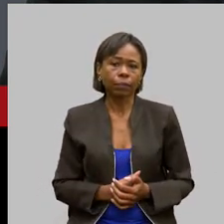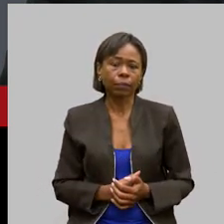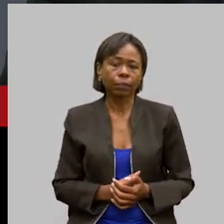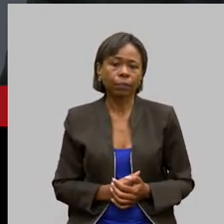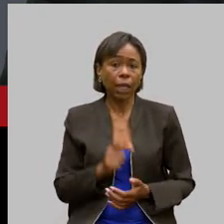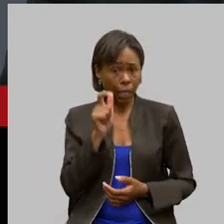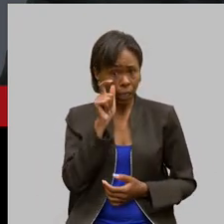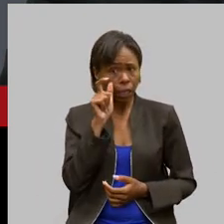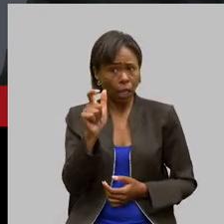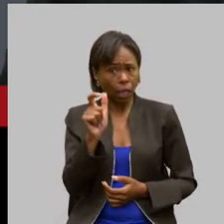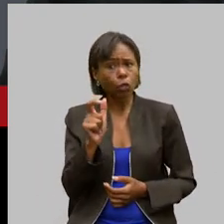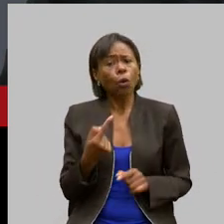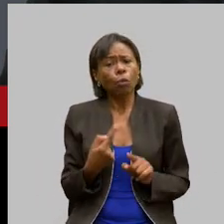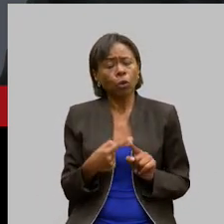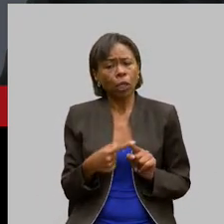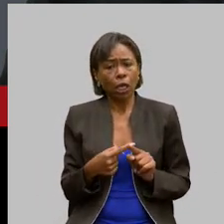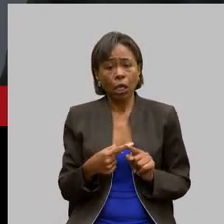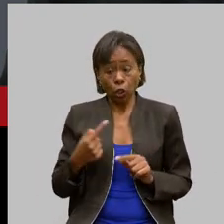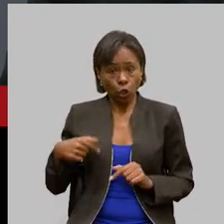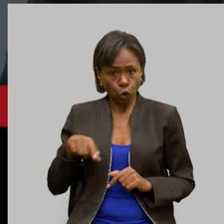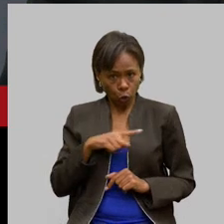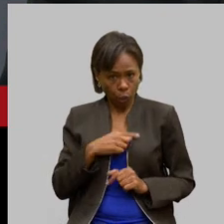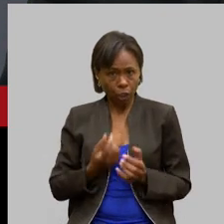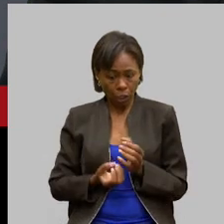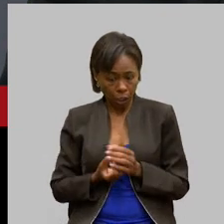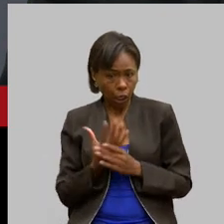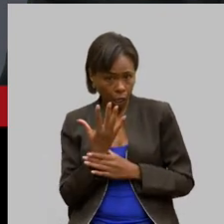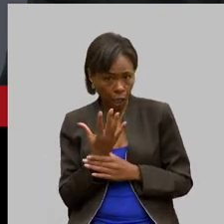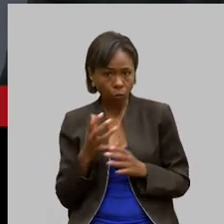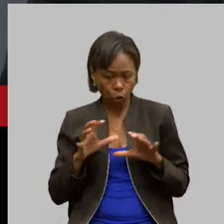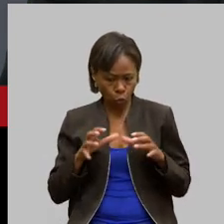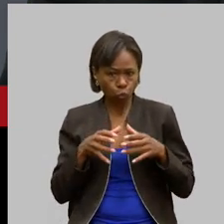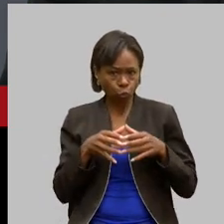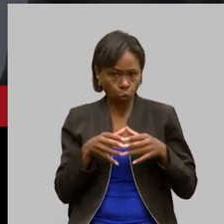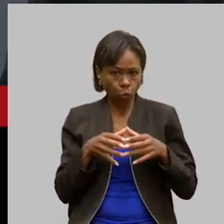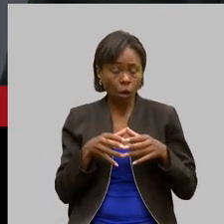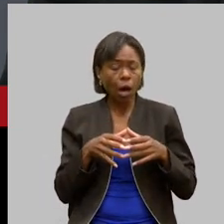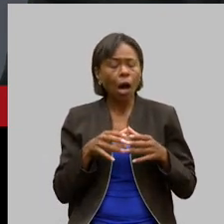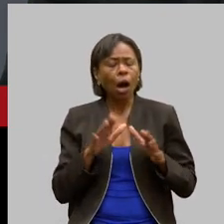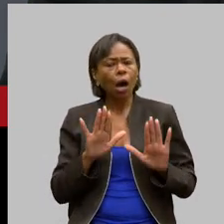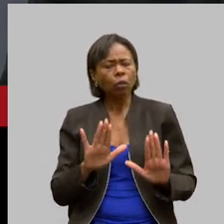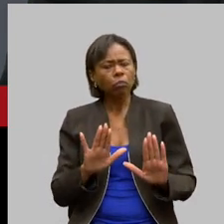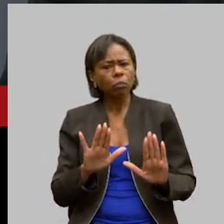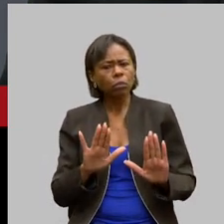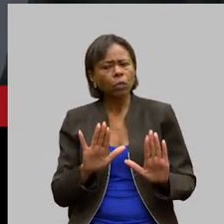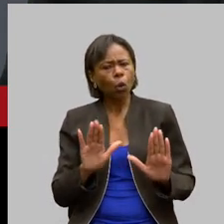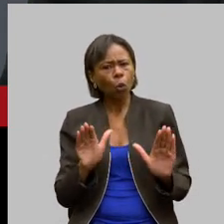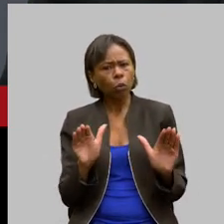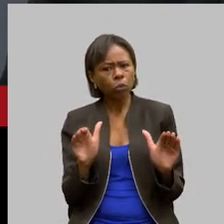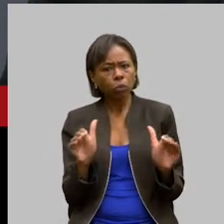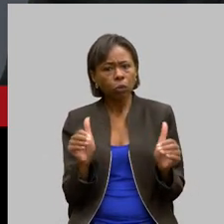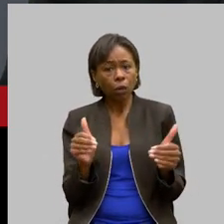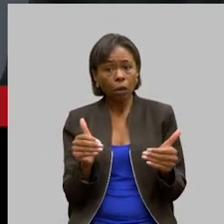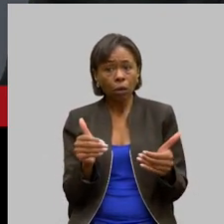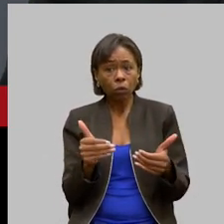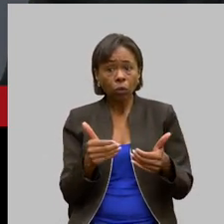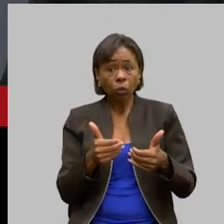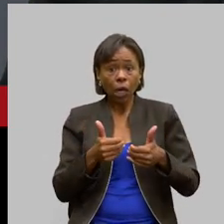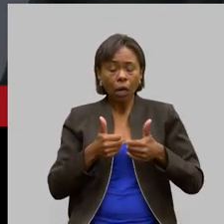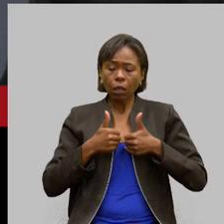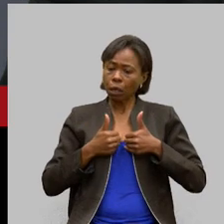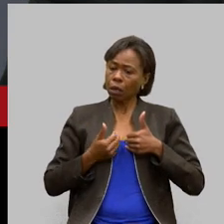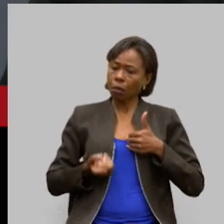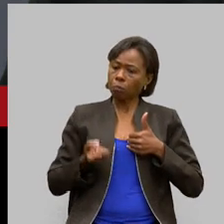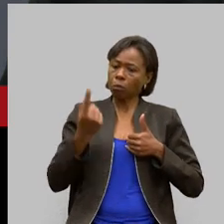Porque a partir do momento que nós adotamos isso o autismo começou a surgir nas nossas redes sociais nós transformamos um